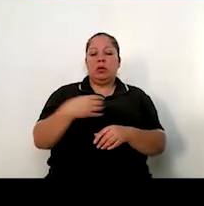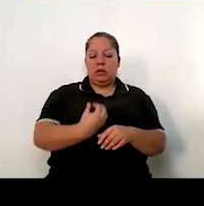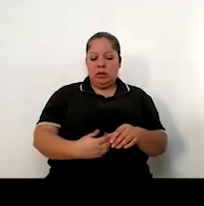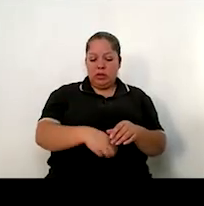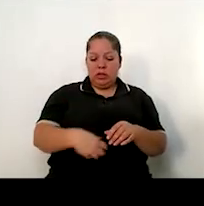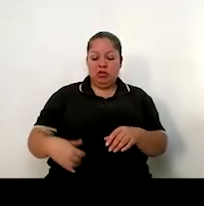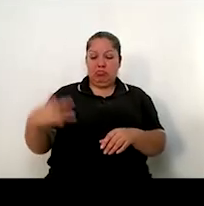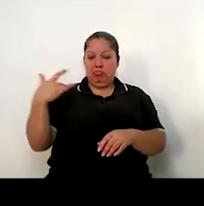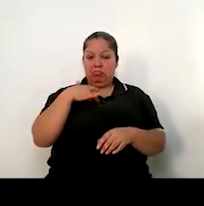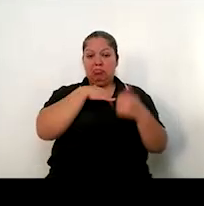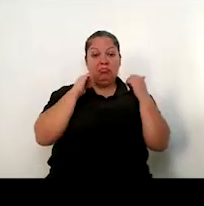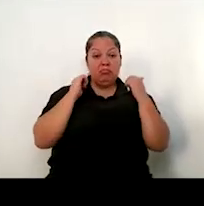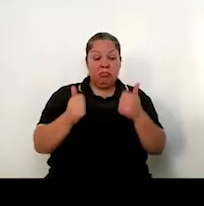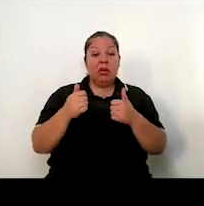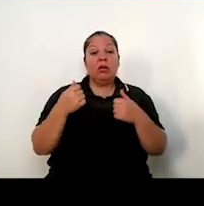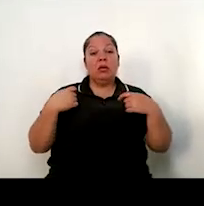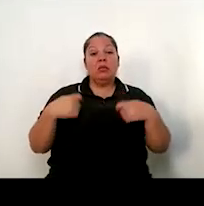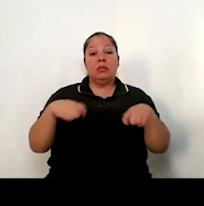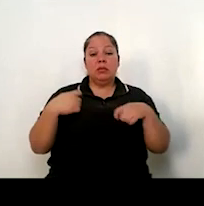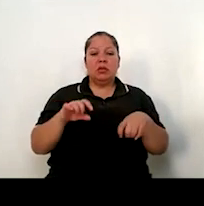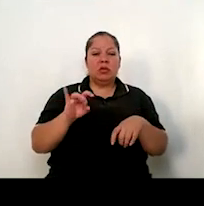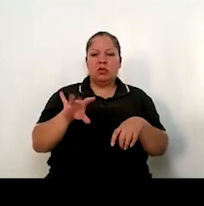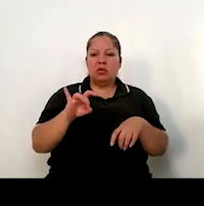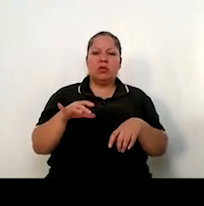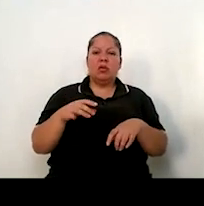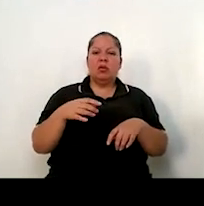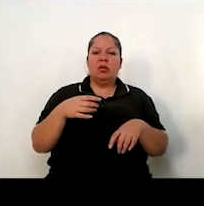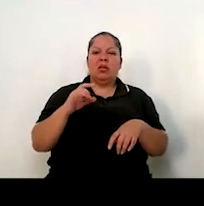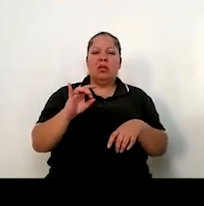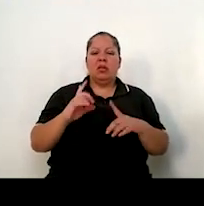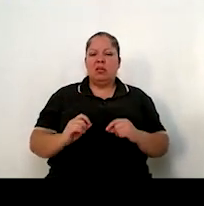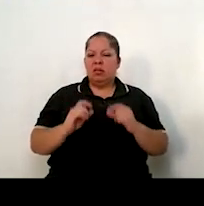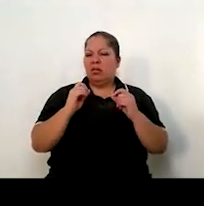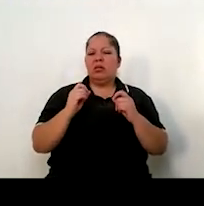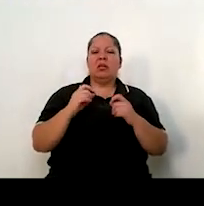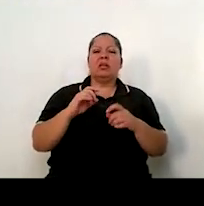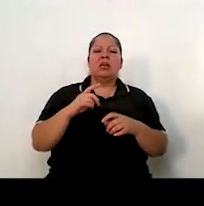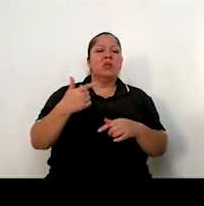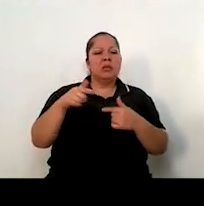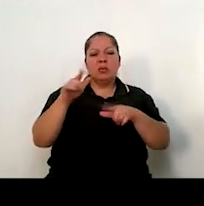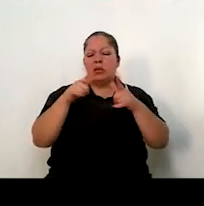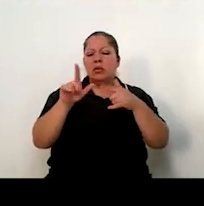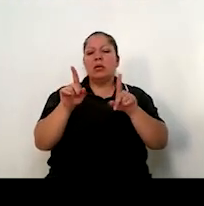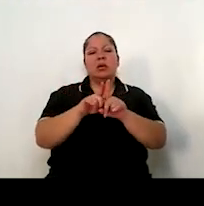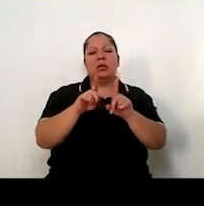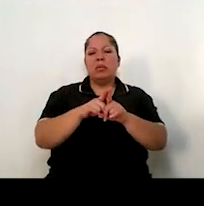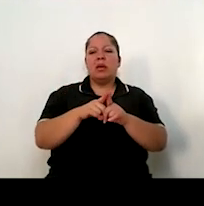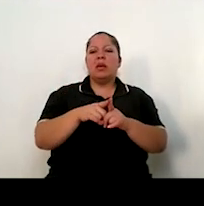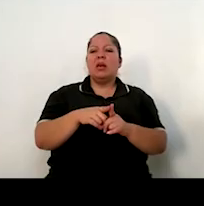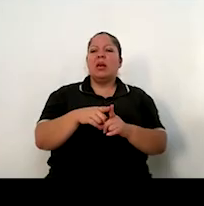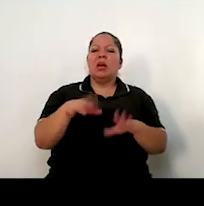não só a prevenção de câncer coloretal, mas prevenção de outras doenças intestinais, outras doenças do tubo digestivo, até